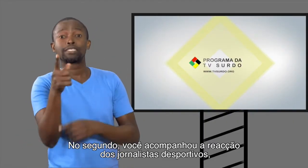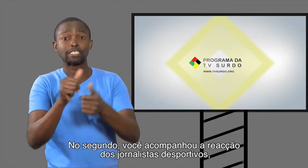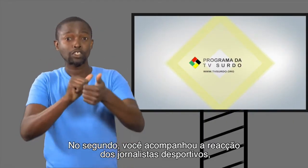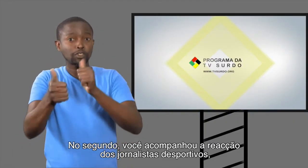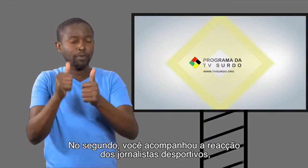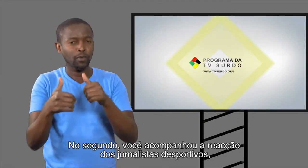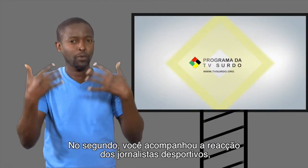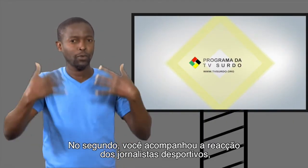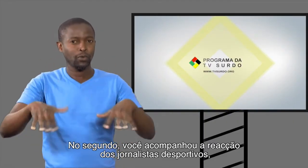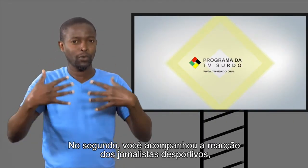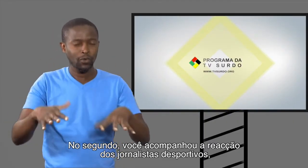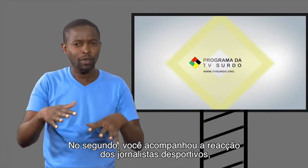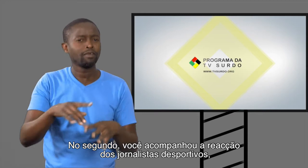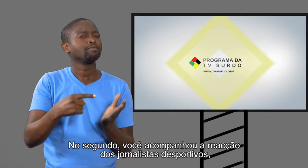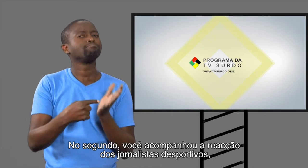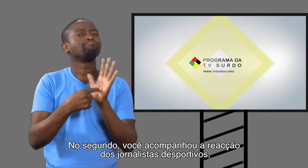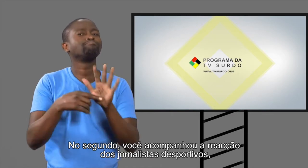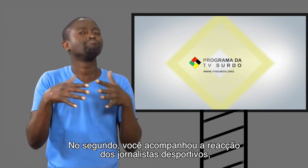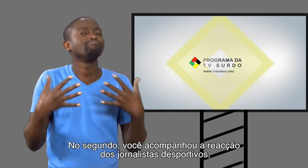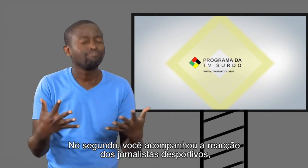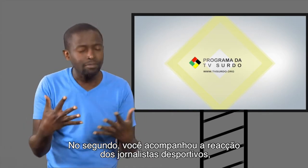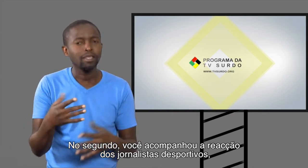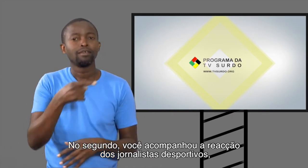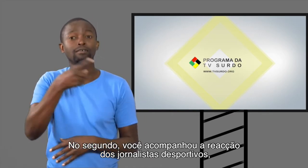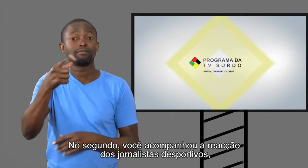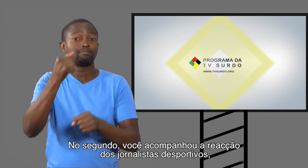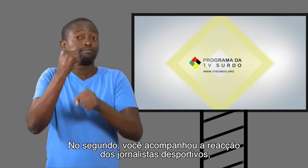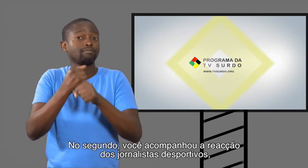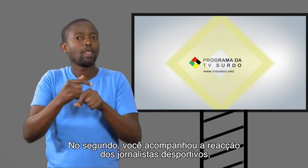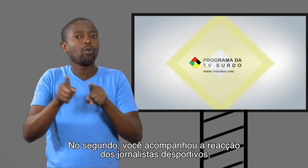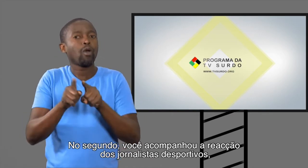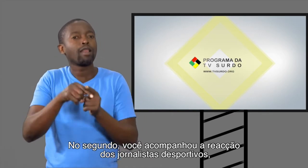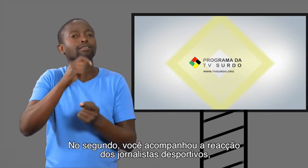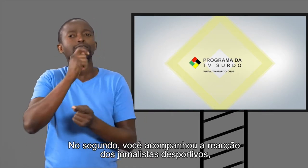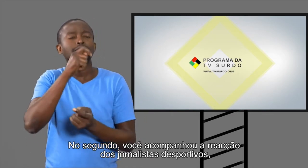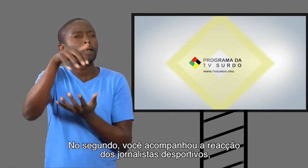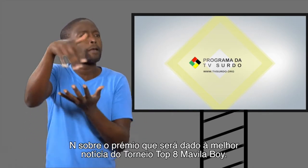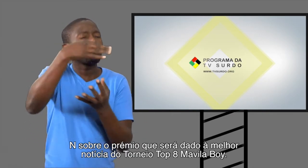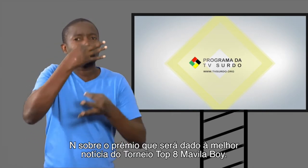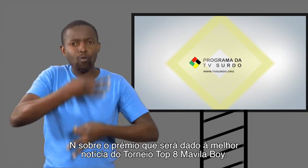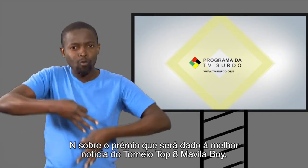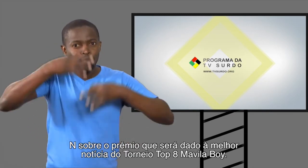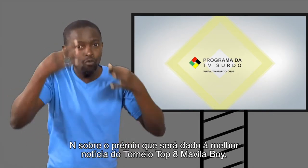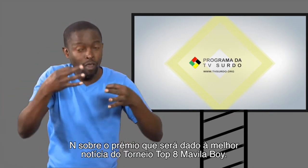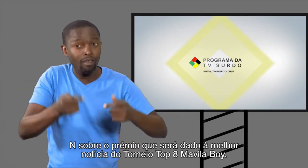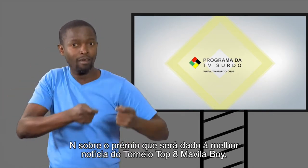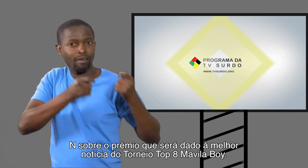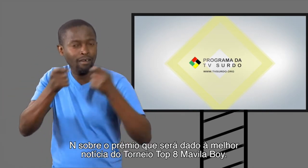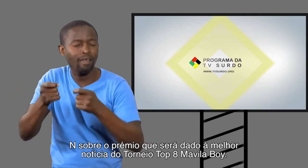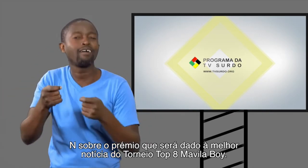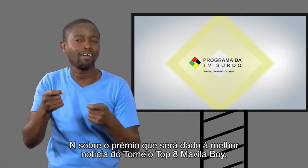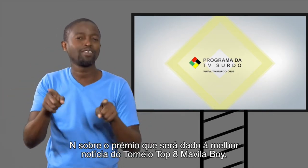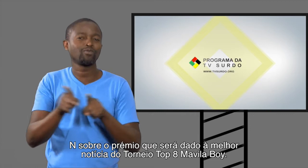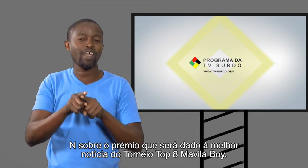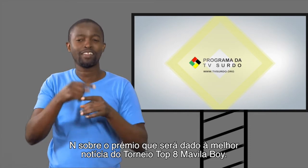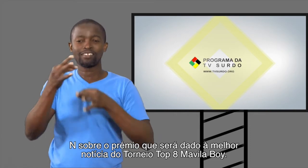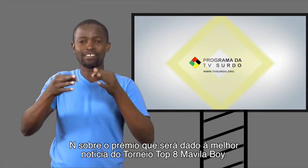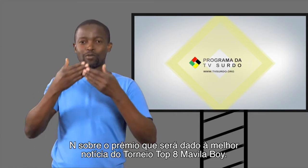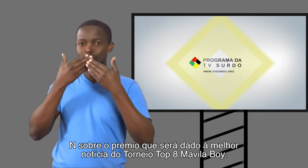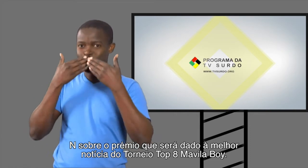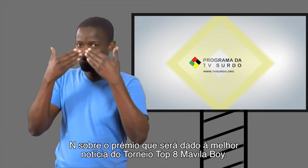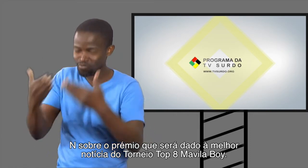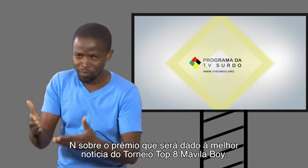No segundo, você acompanhou a reação dos jornalistas desportivos sobre o prêmio que será dado à